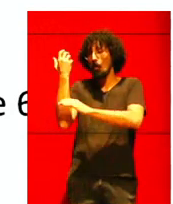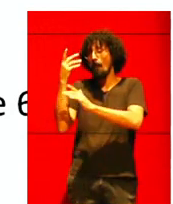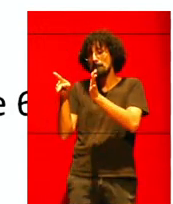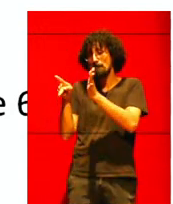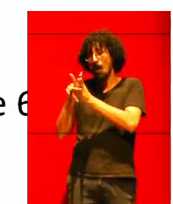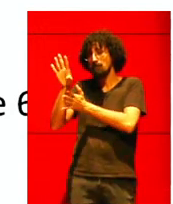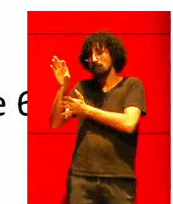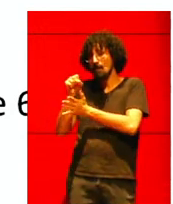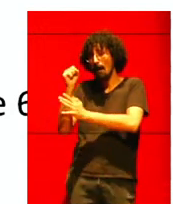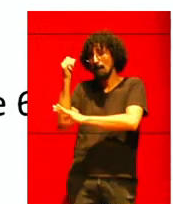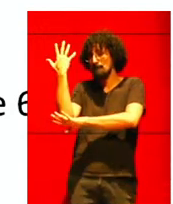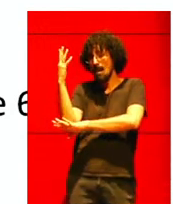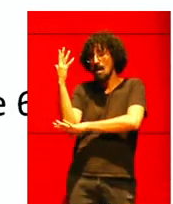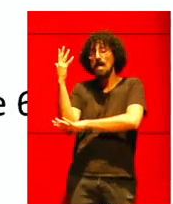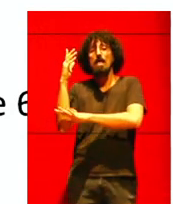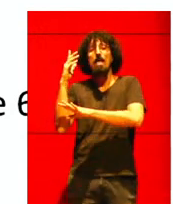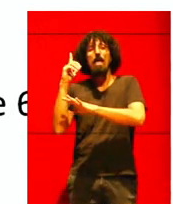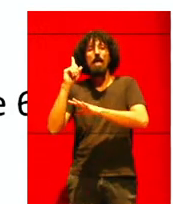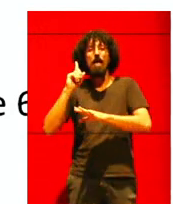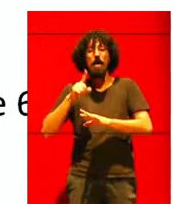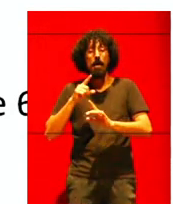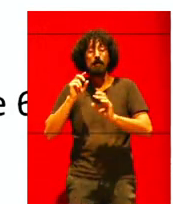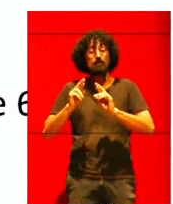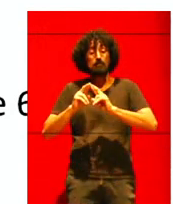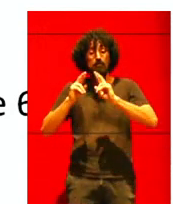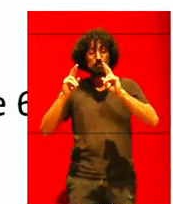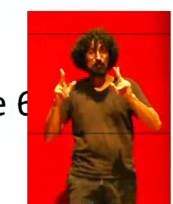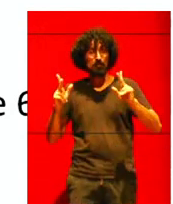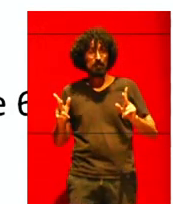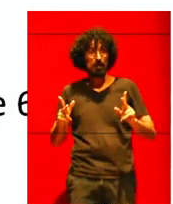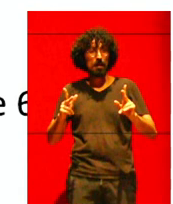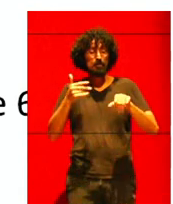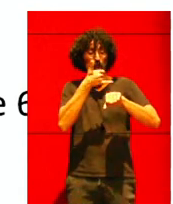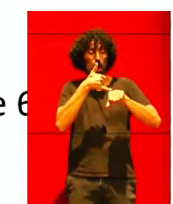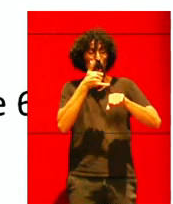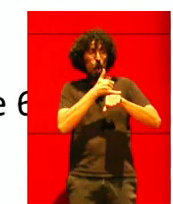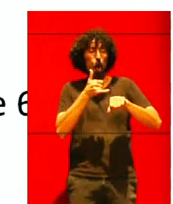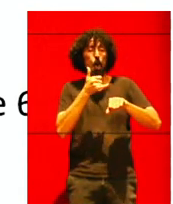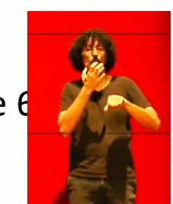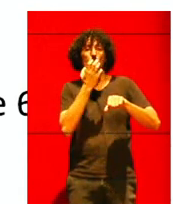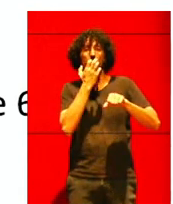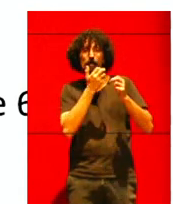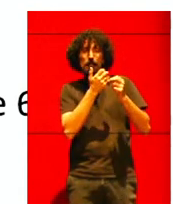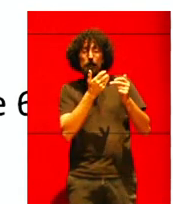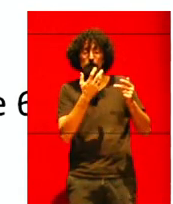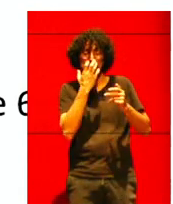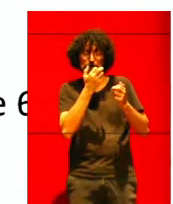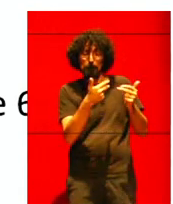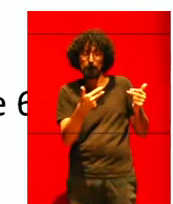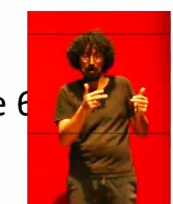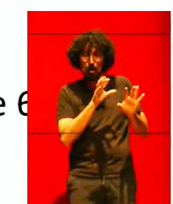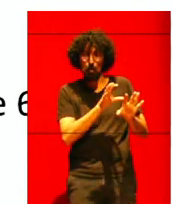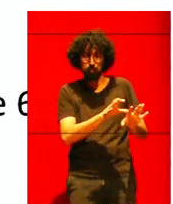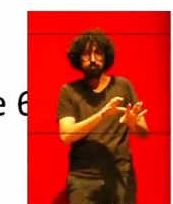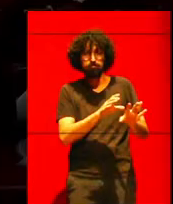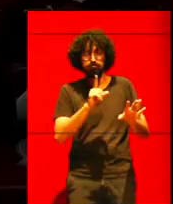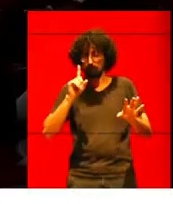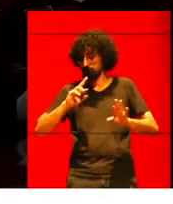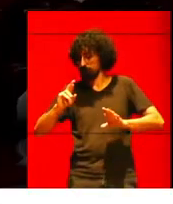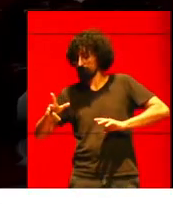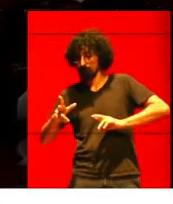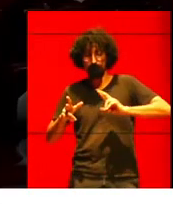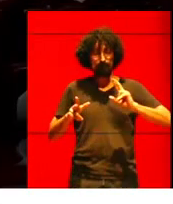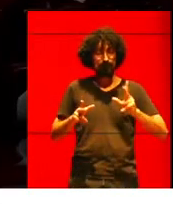insaturadas. Cadeias carbônicas longas com insaturações. Por isso que a temperatura ambiente, os óleos se mostram